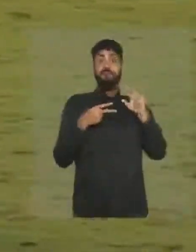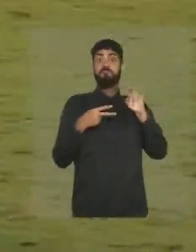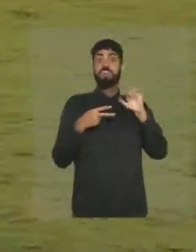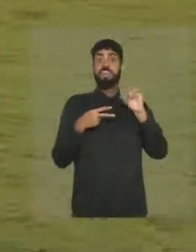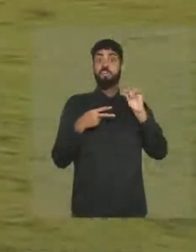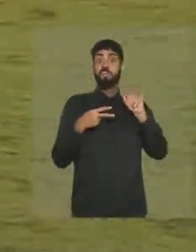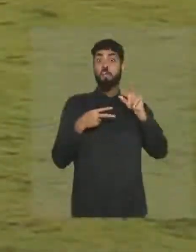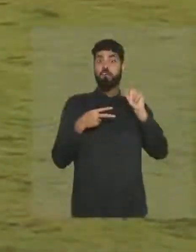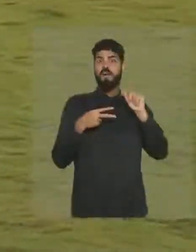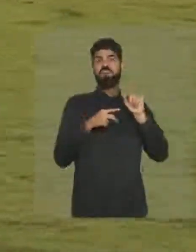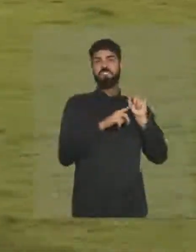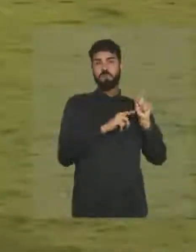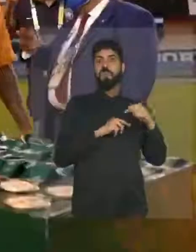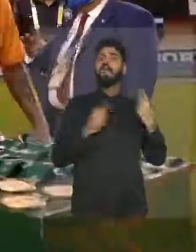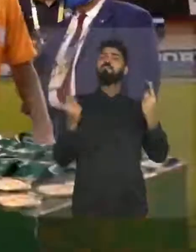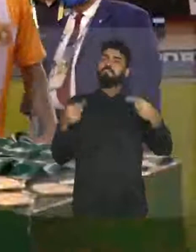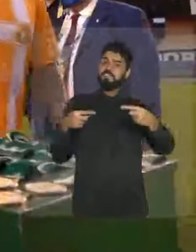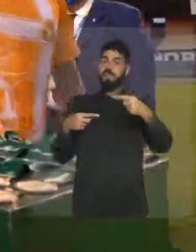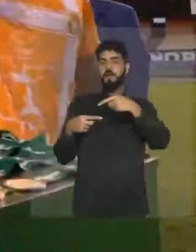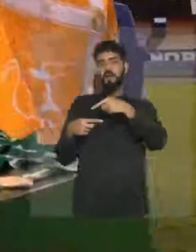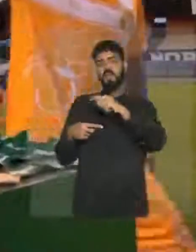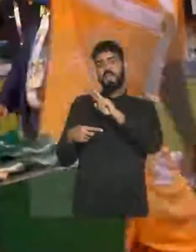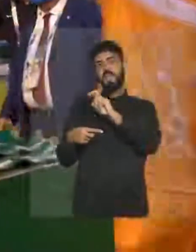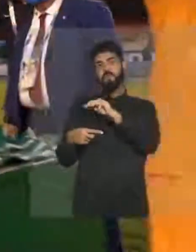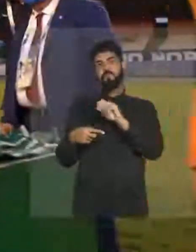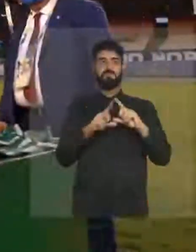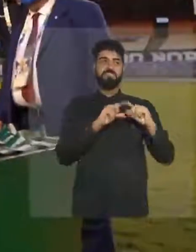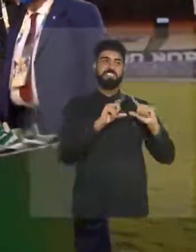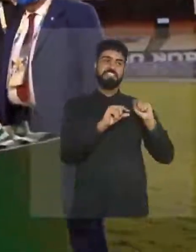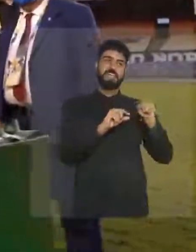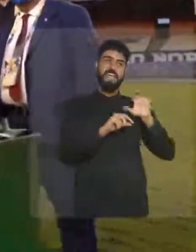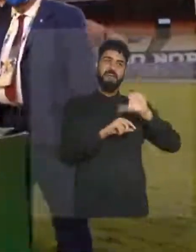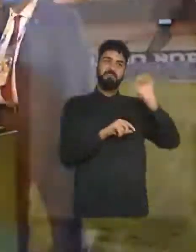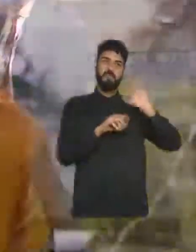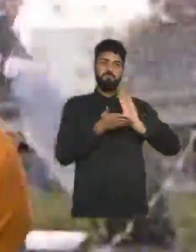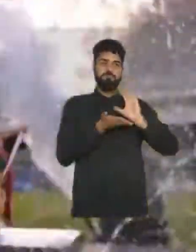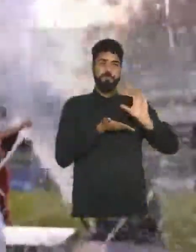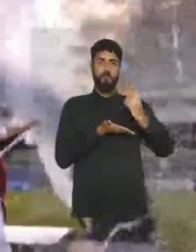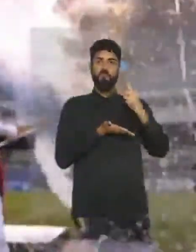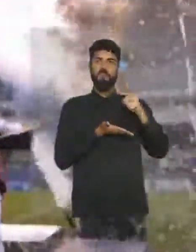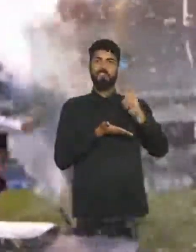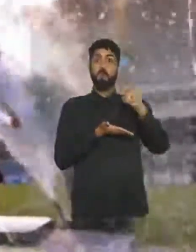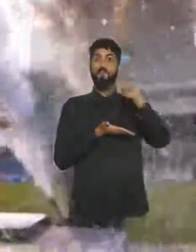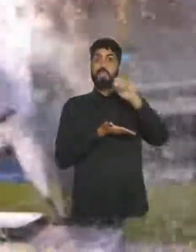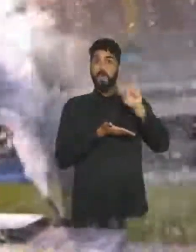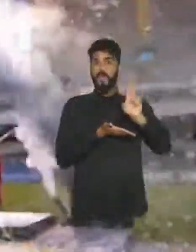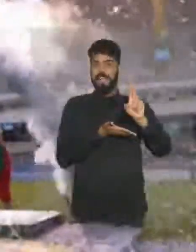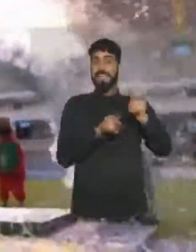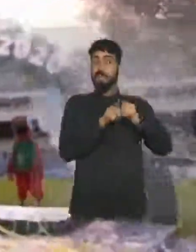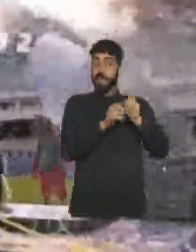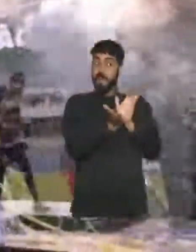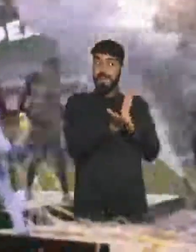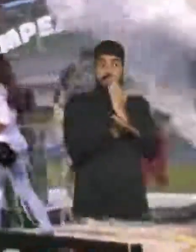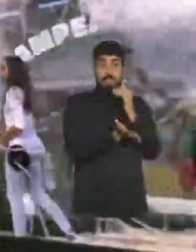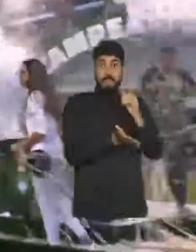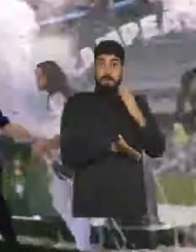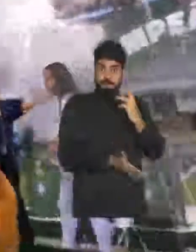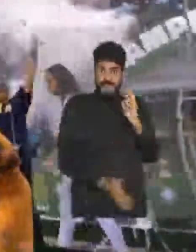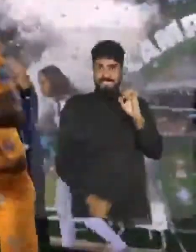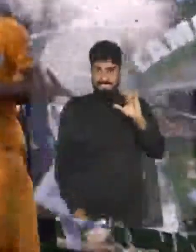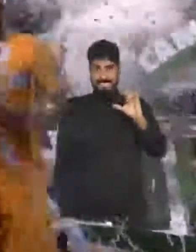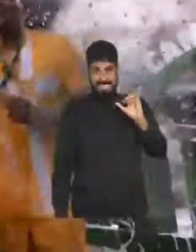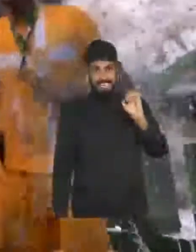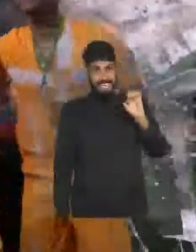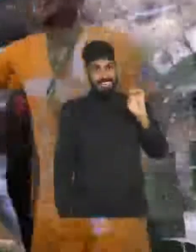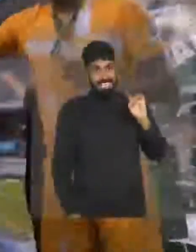antes da grande final com o Remo. Além da premiação de R$1.500.000, o Brasiliense ganhou o direito de entrar na terceira fase da Copa